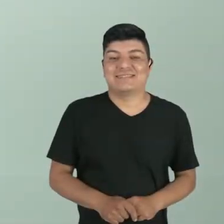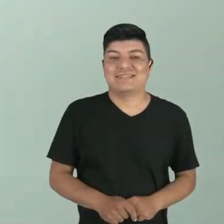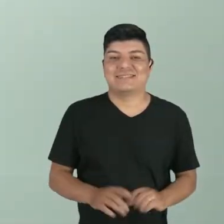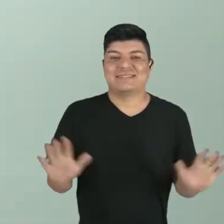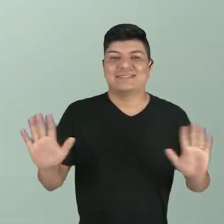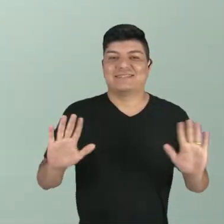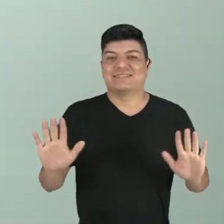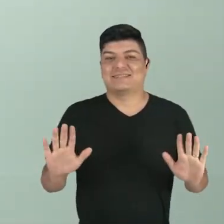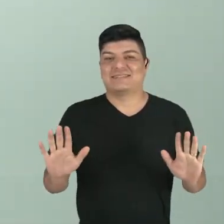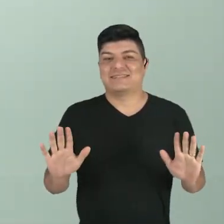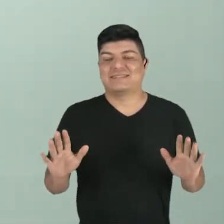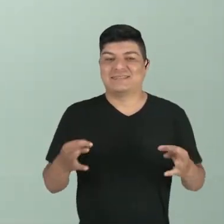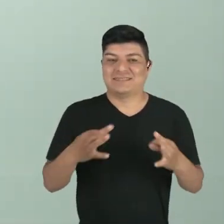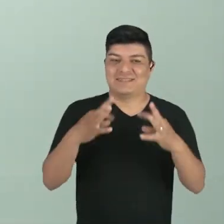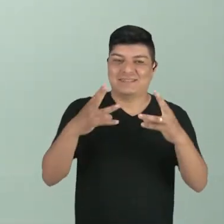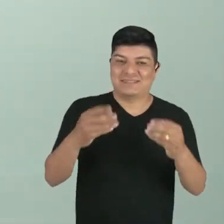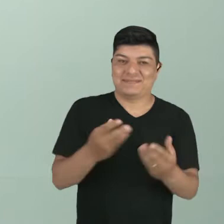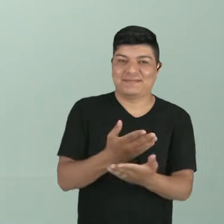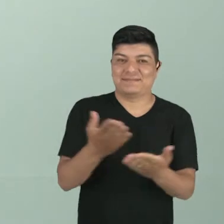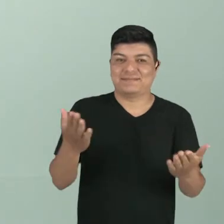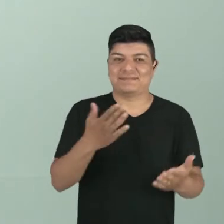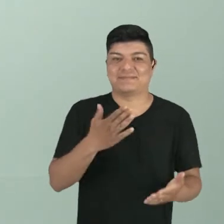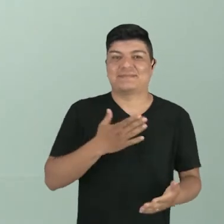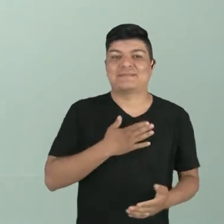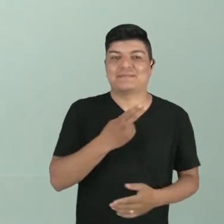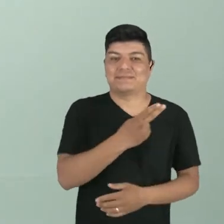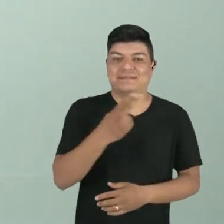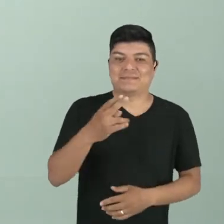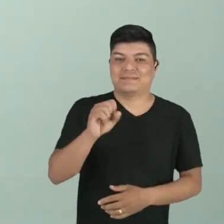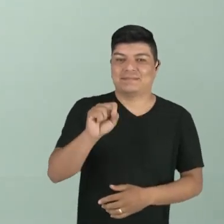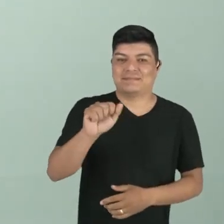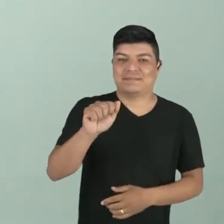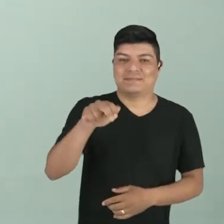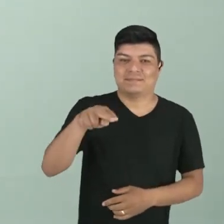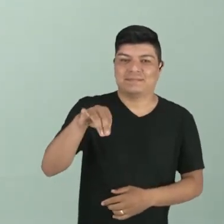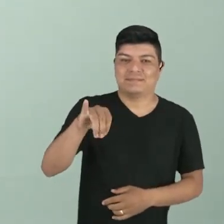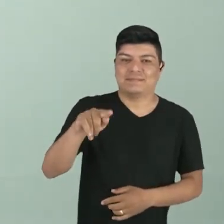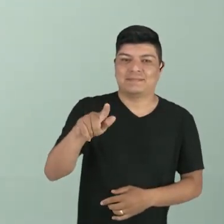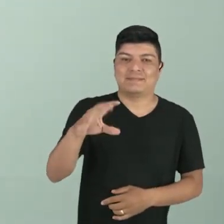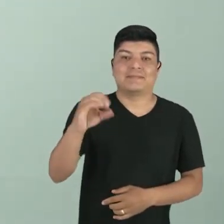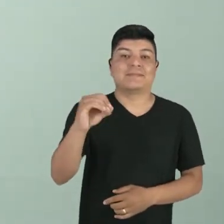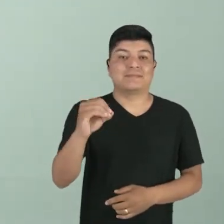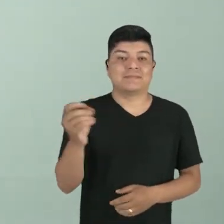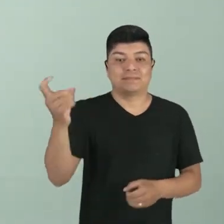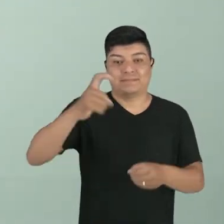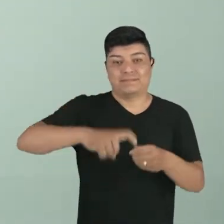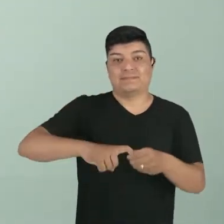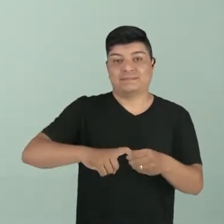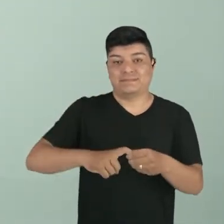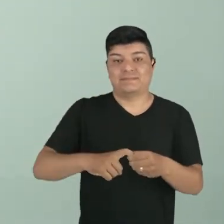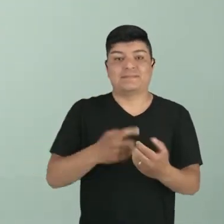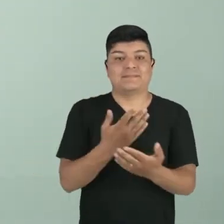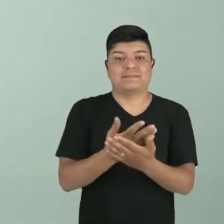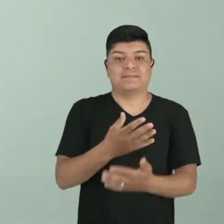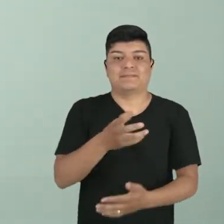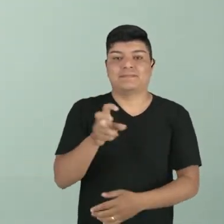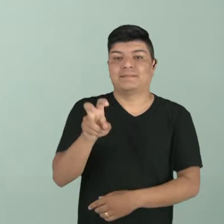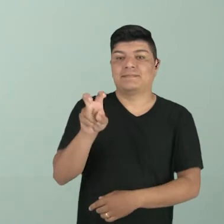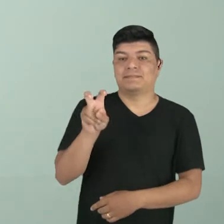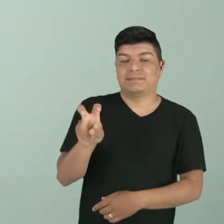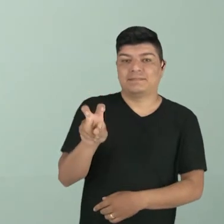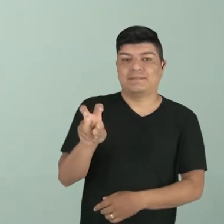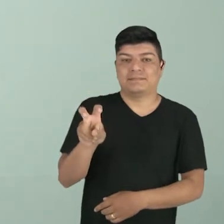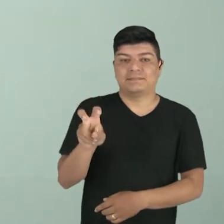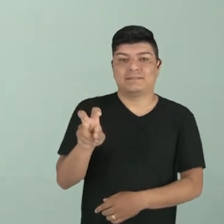o Olá alunos e alunas aqui quem fala é o processo Santiago de educação física e retornamos para a nossa quinta aula